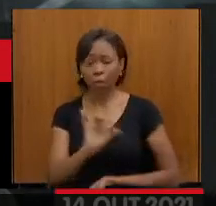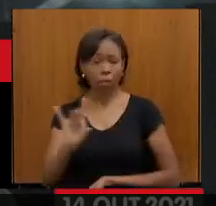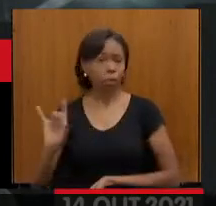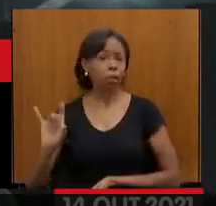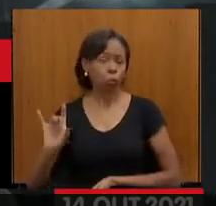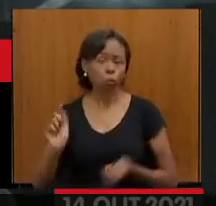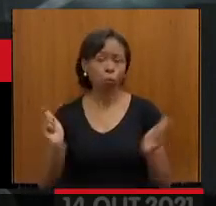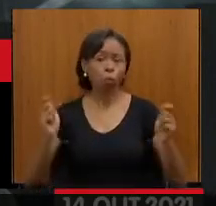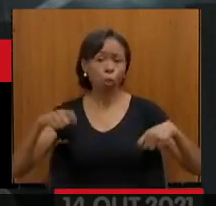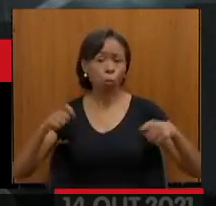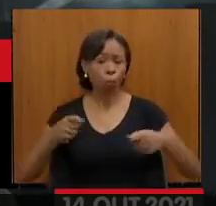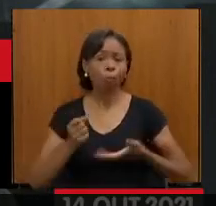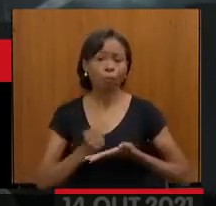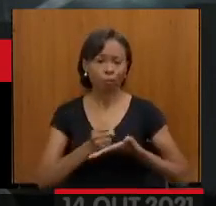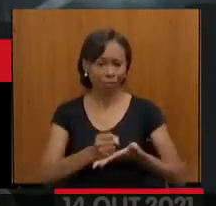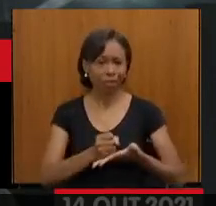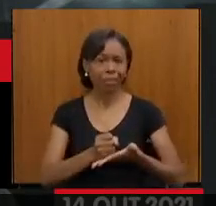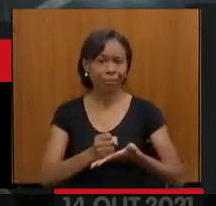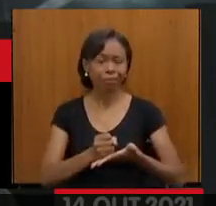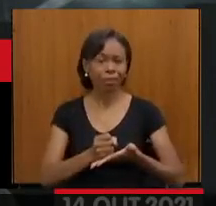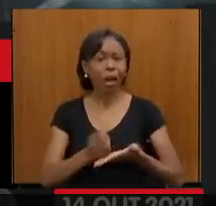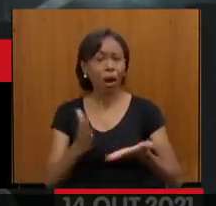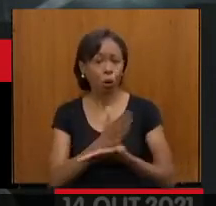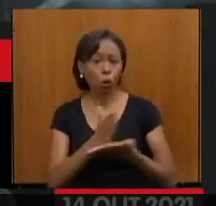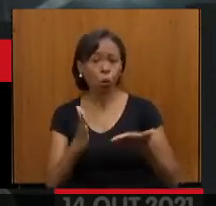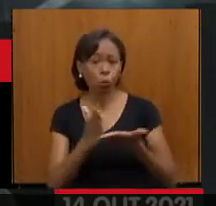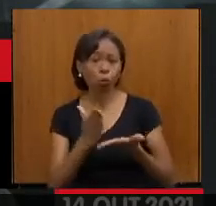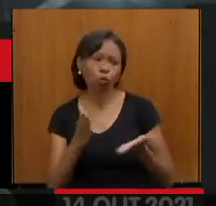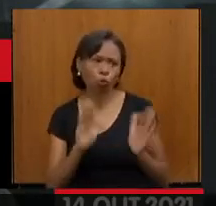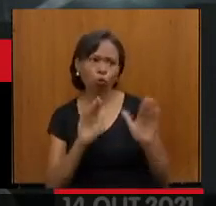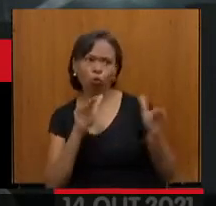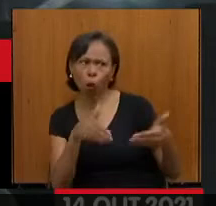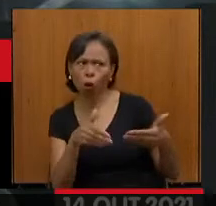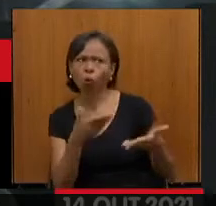ligados ao cuidado, né, que é o caso da enfermagem,